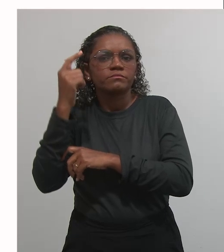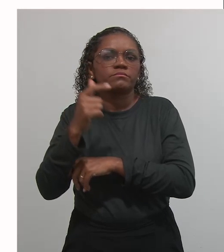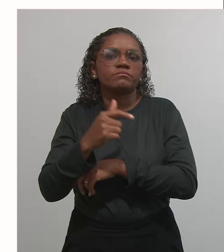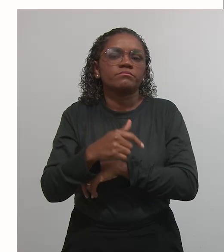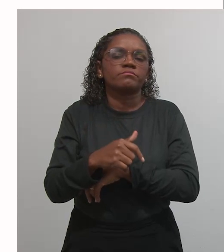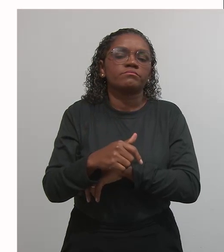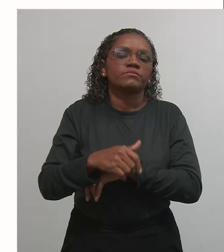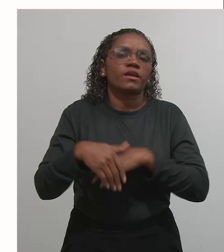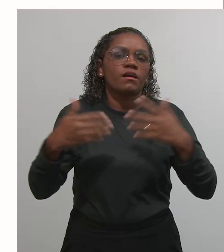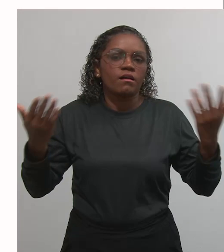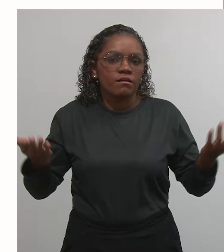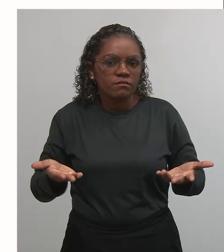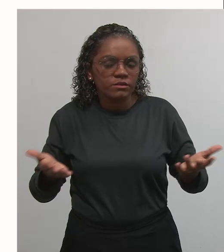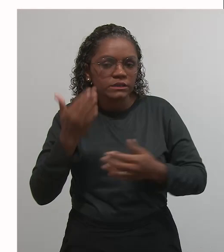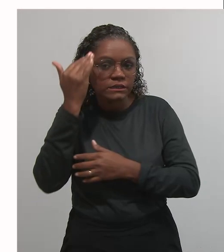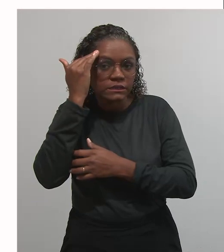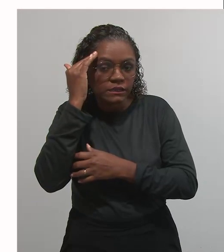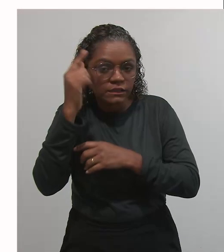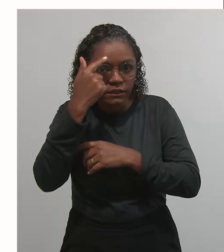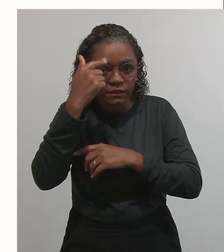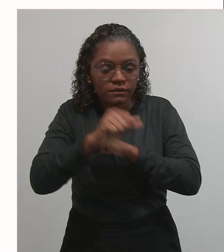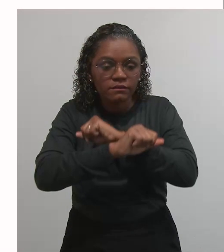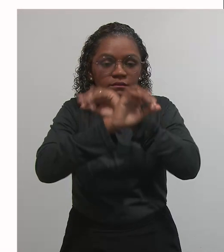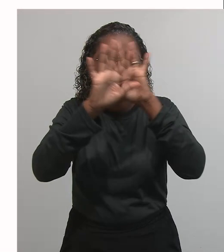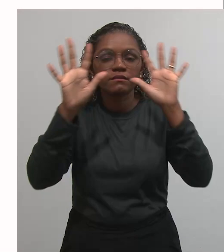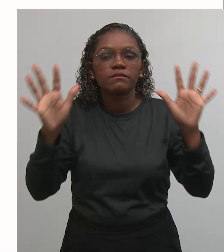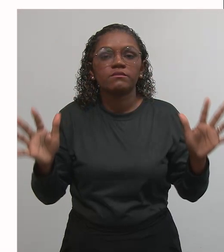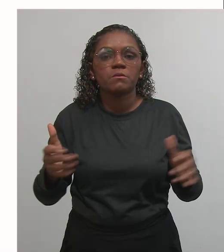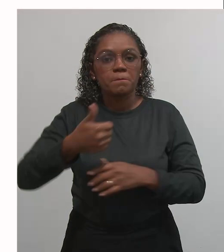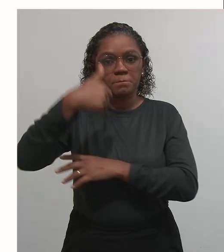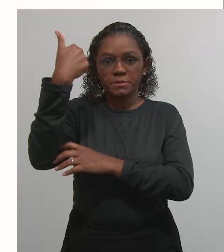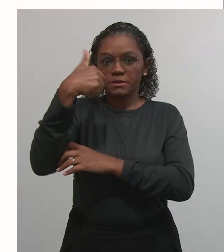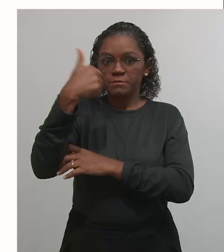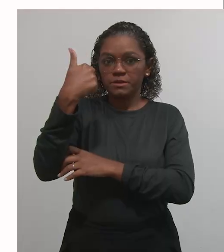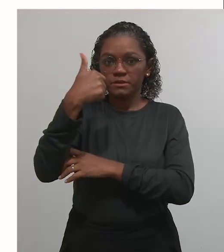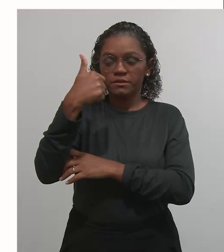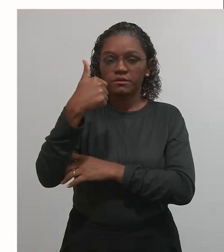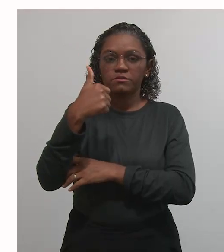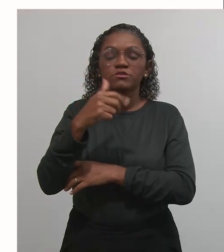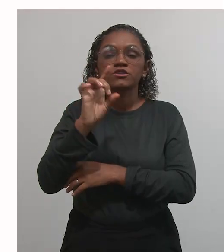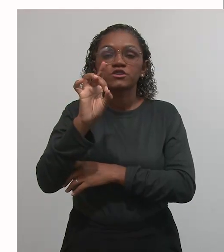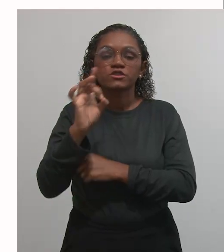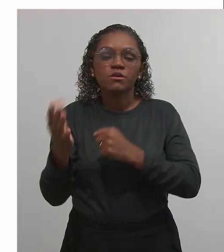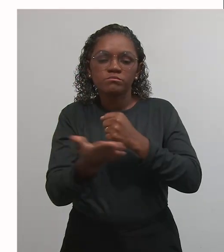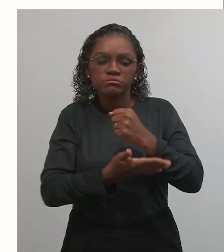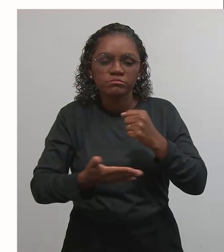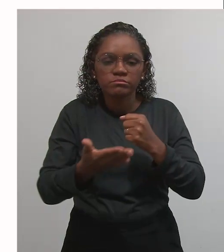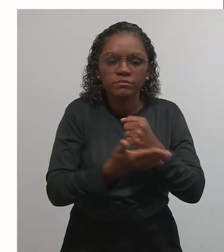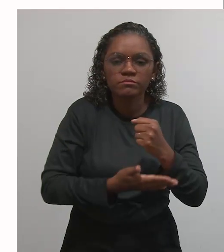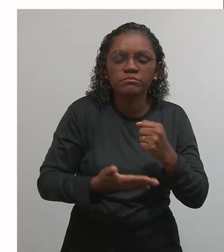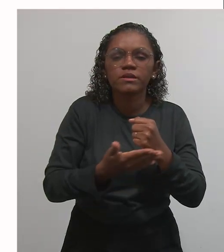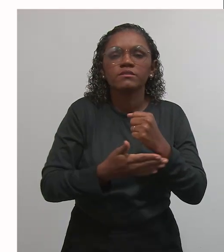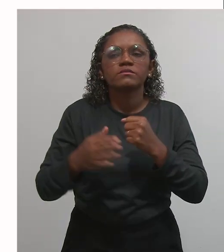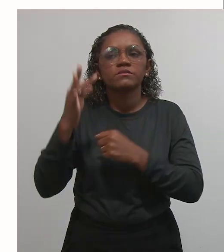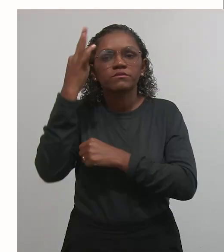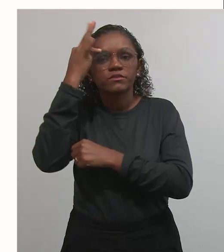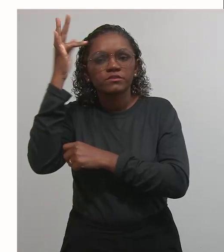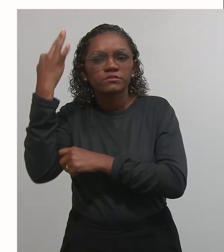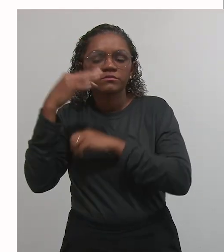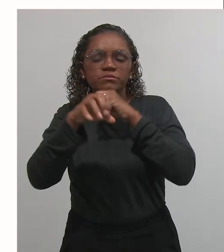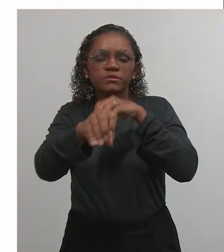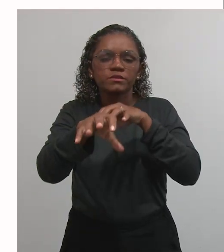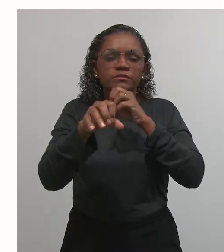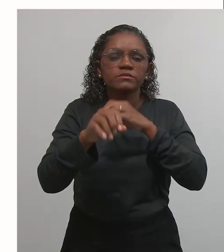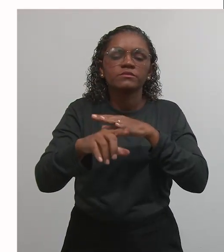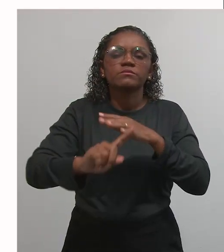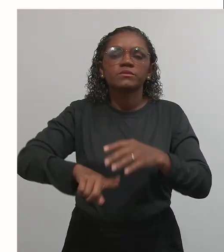desse modo. Então, nessa primeira unidade, a gente estudou alguns fundamentos teóricos, filosóficos da educação,